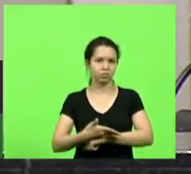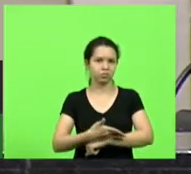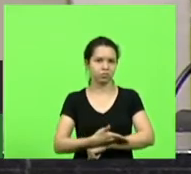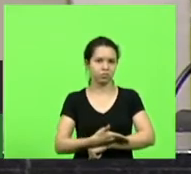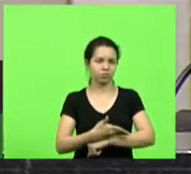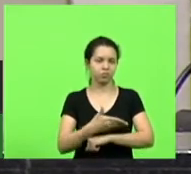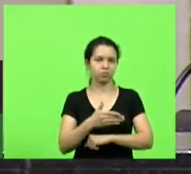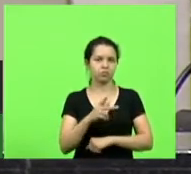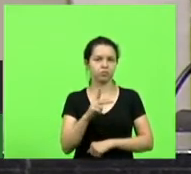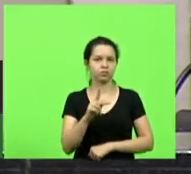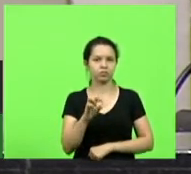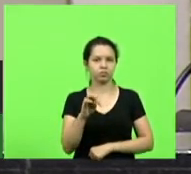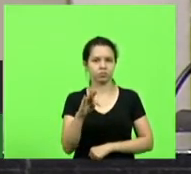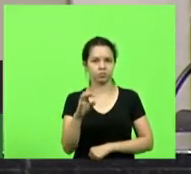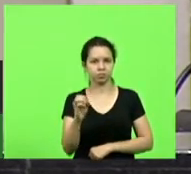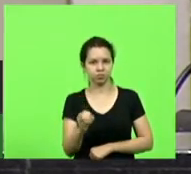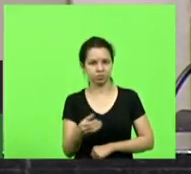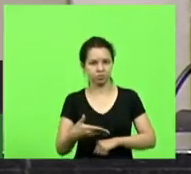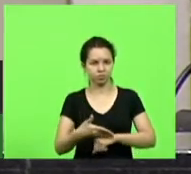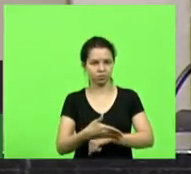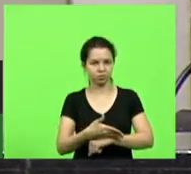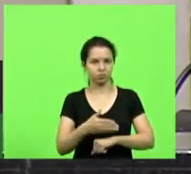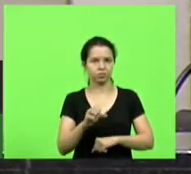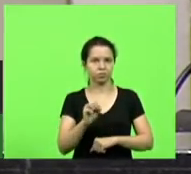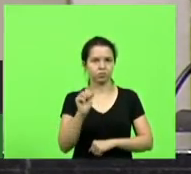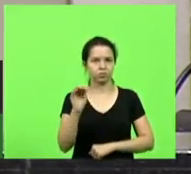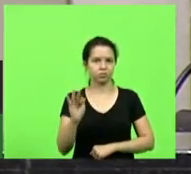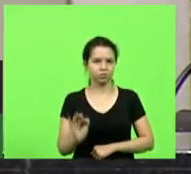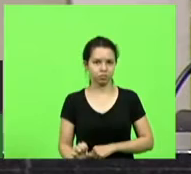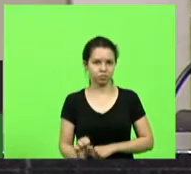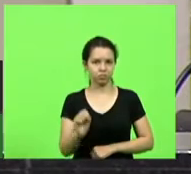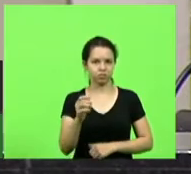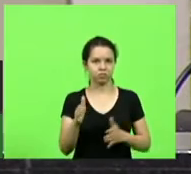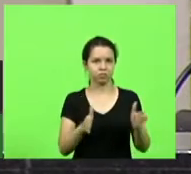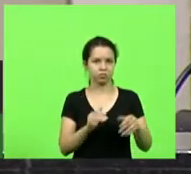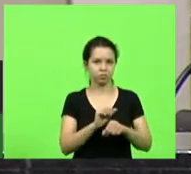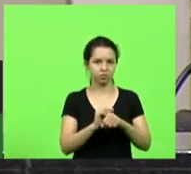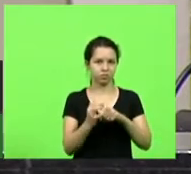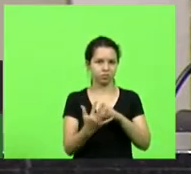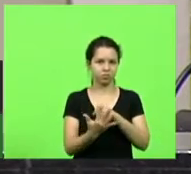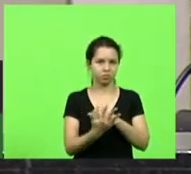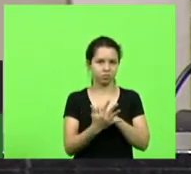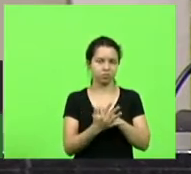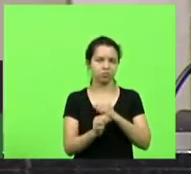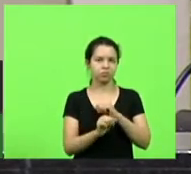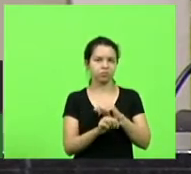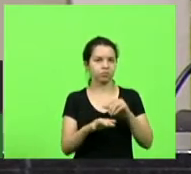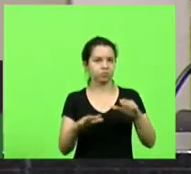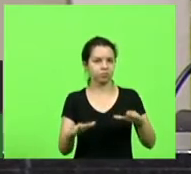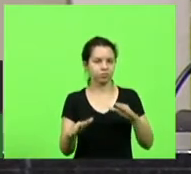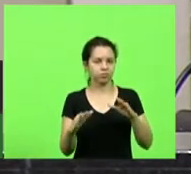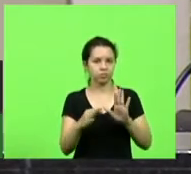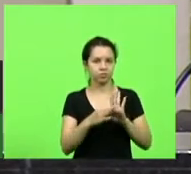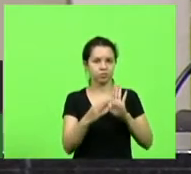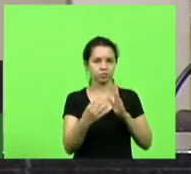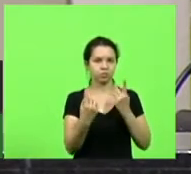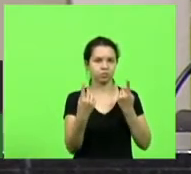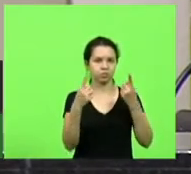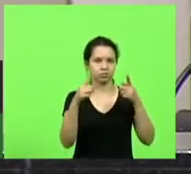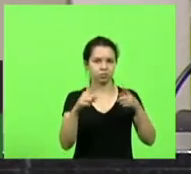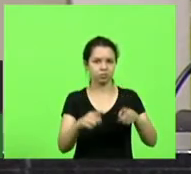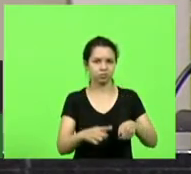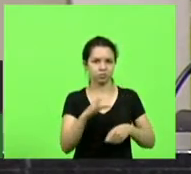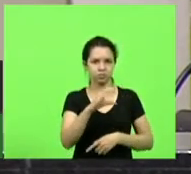em procedimentos licitatórios recentes durante o período da pandemia de Covid-19. Parecer contrário da Comissão